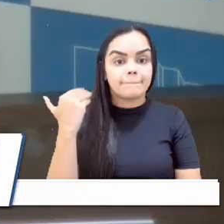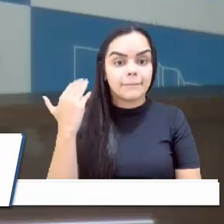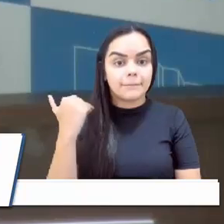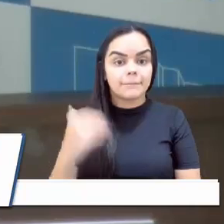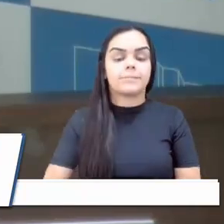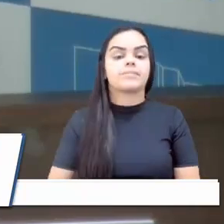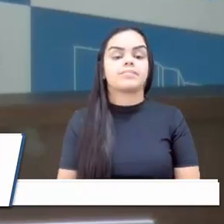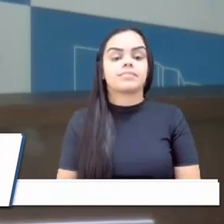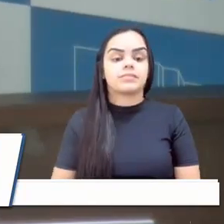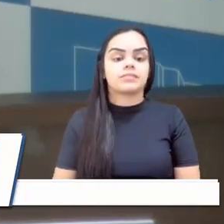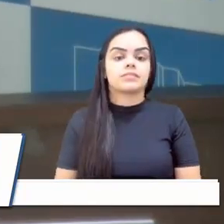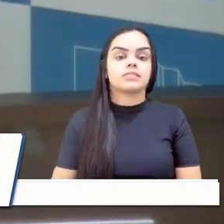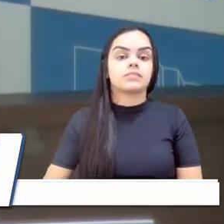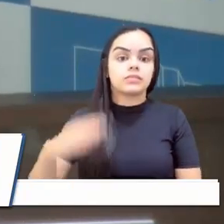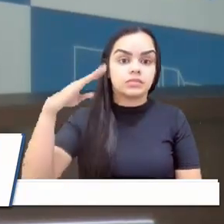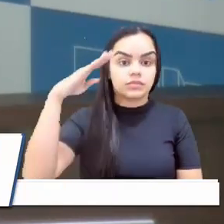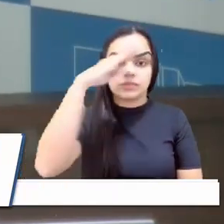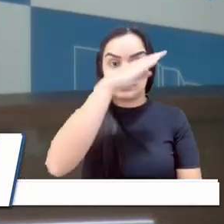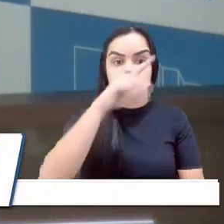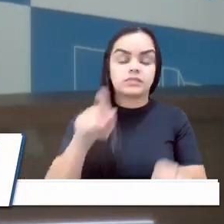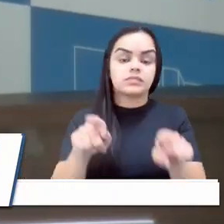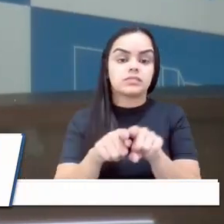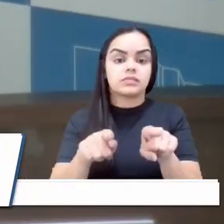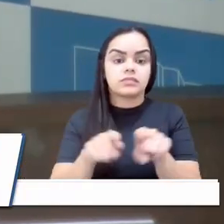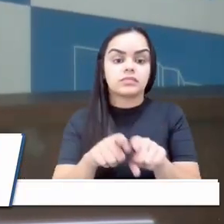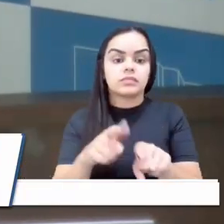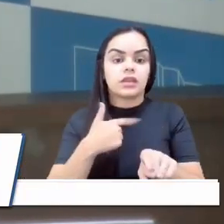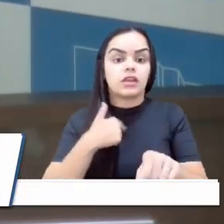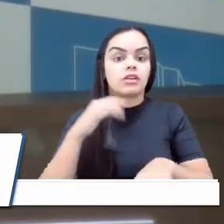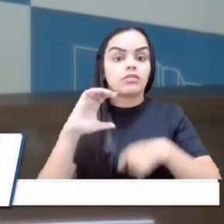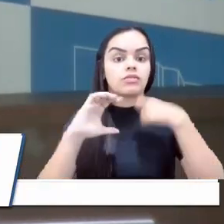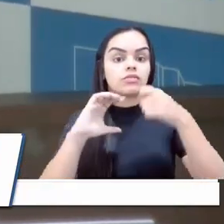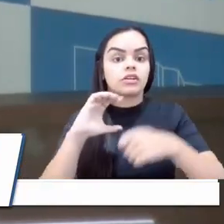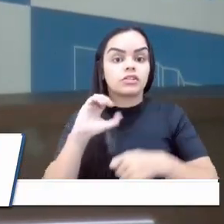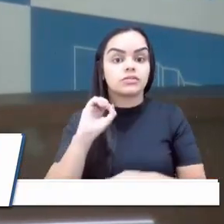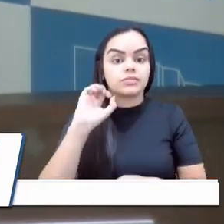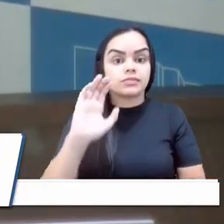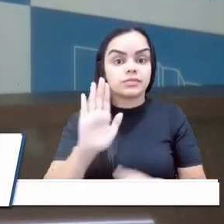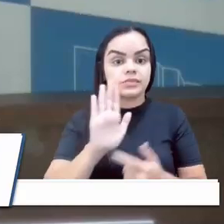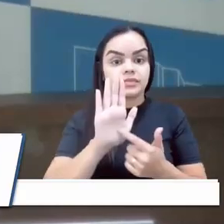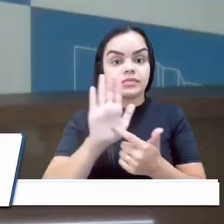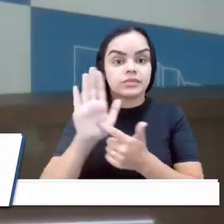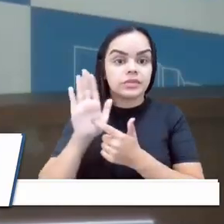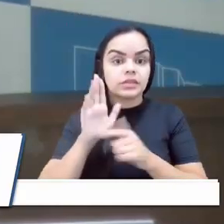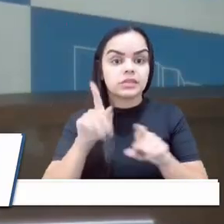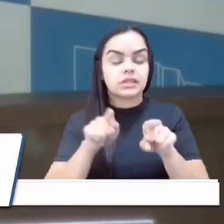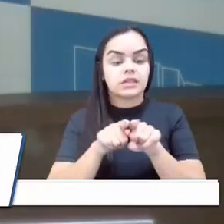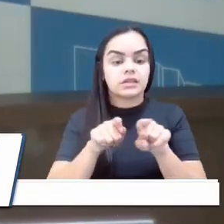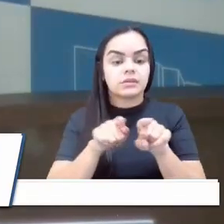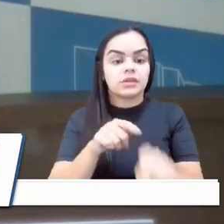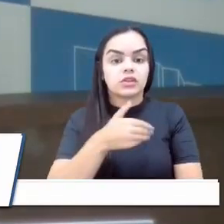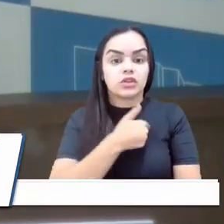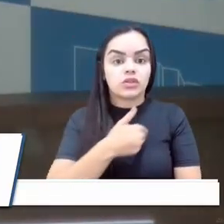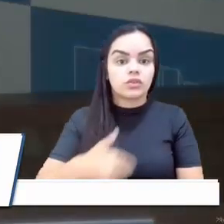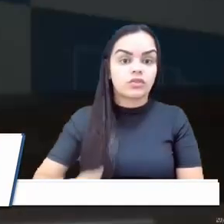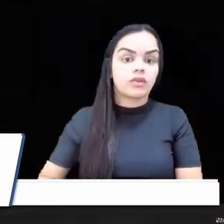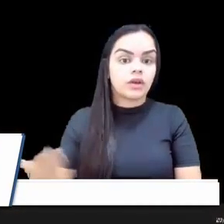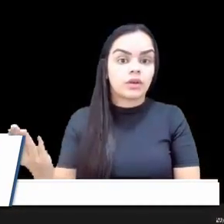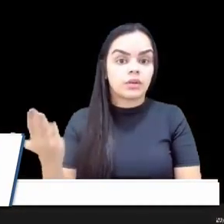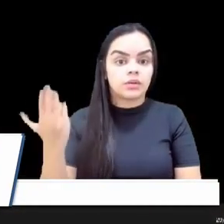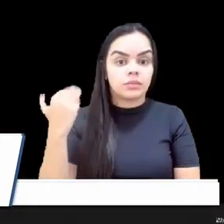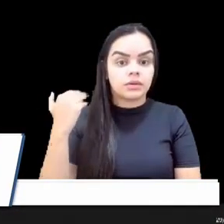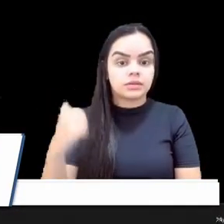do Bolsonaro. Eu vou passar um vídeo aqui para vocês para provar que no governo passado... Secretaria de Previdência, a primeira ação